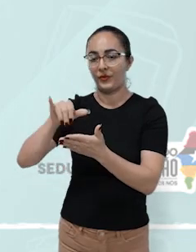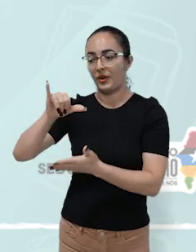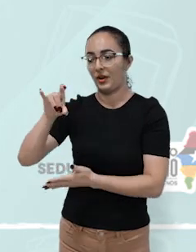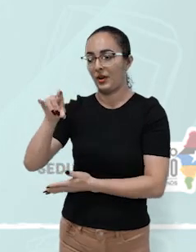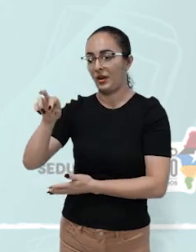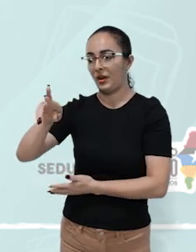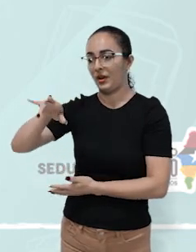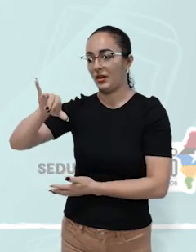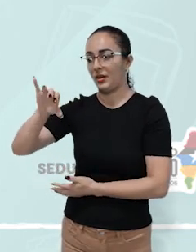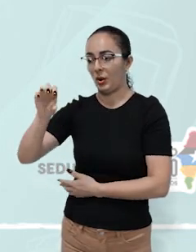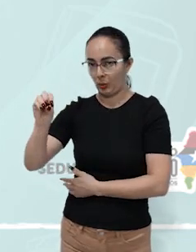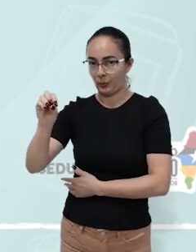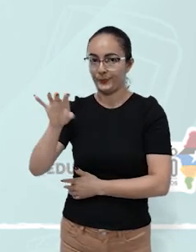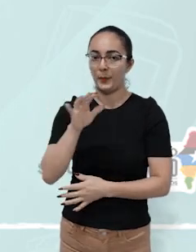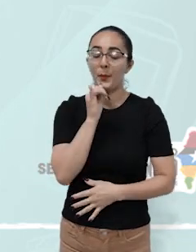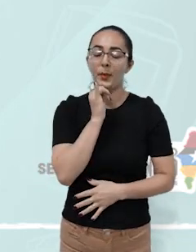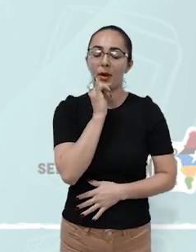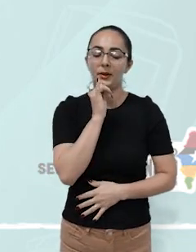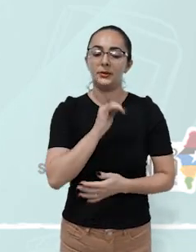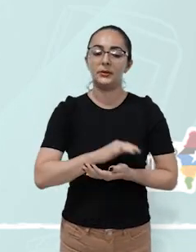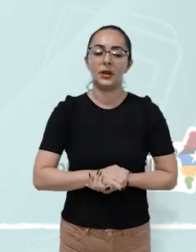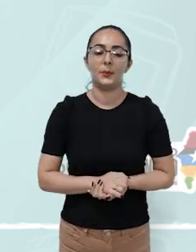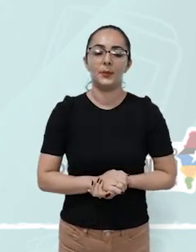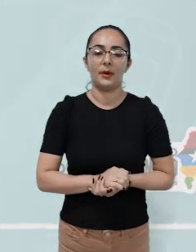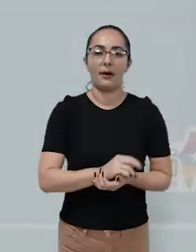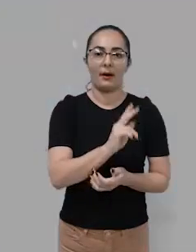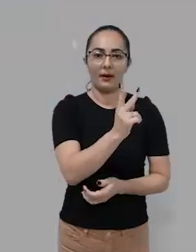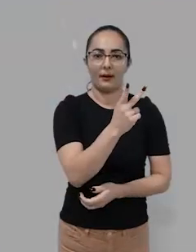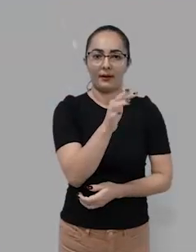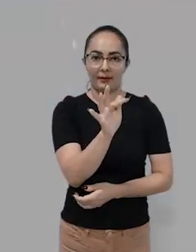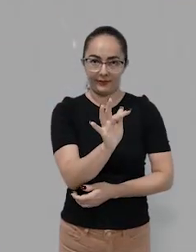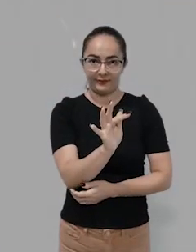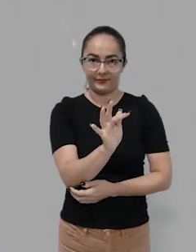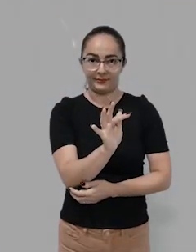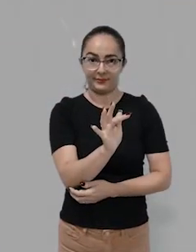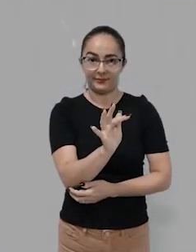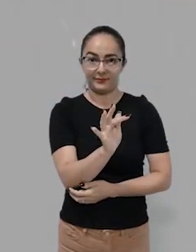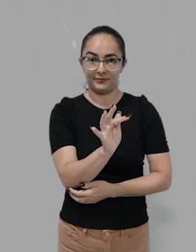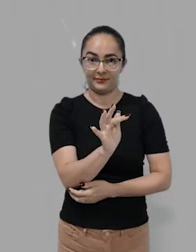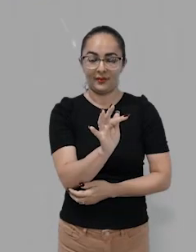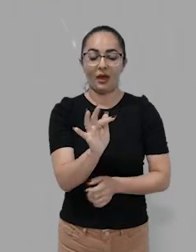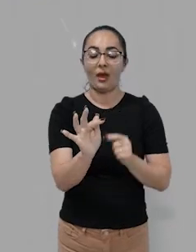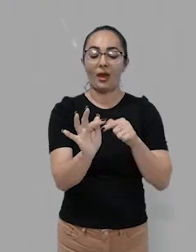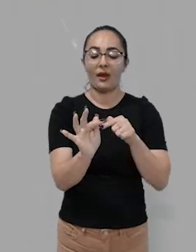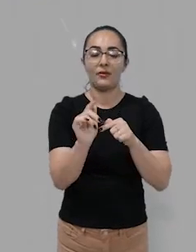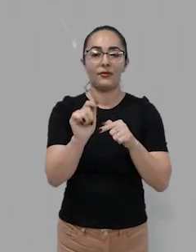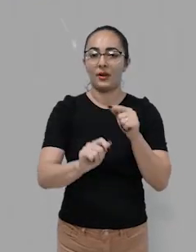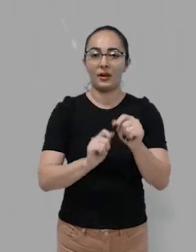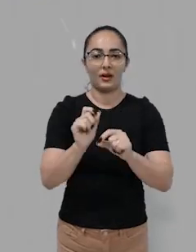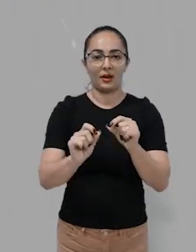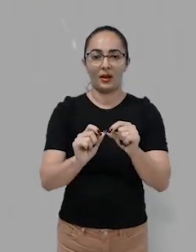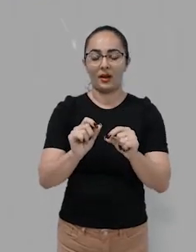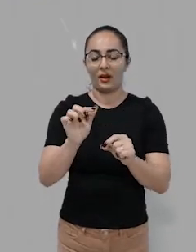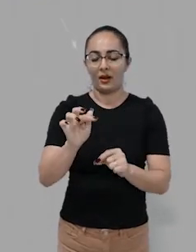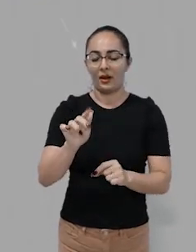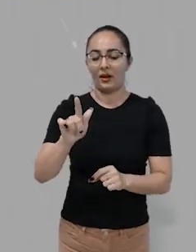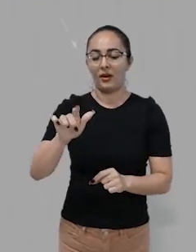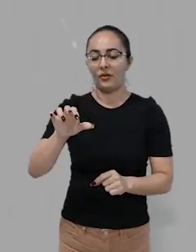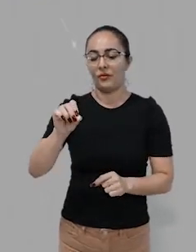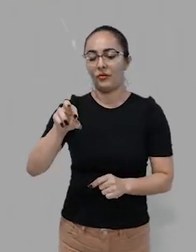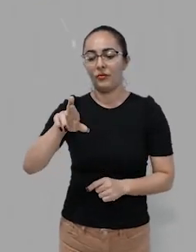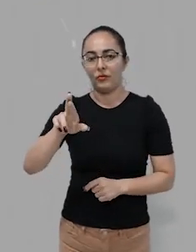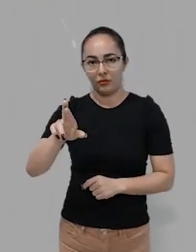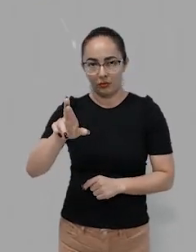hídrico. Por exemplo, turma, HF. Bom, quem é esse F? É o flúor. Então,